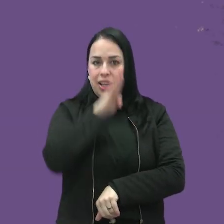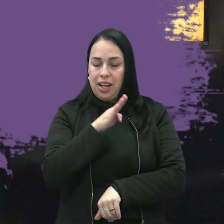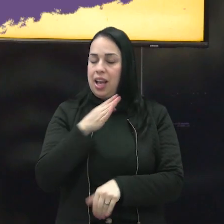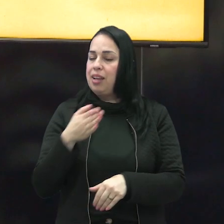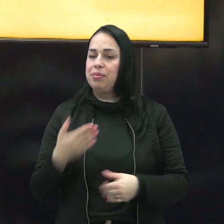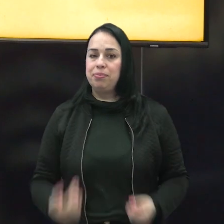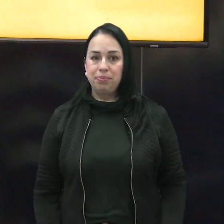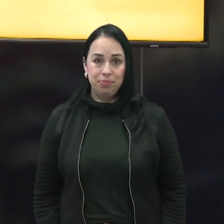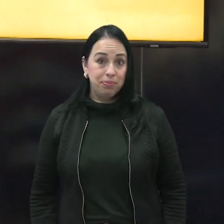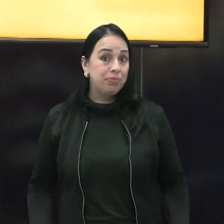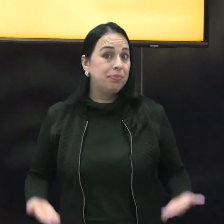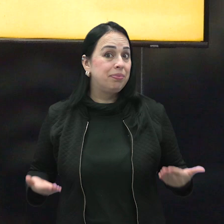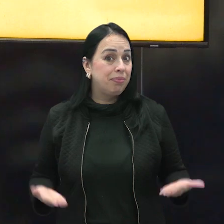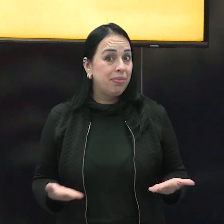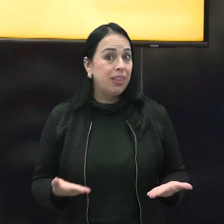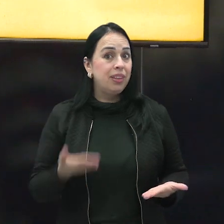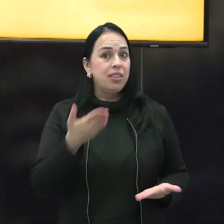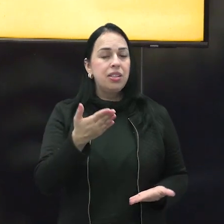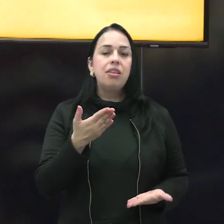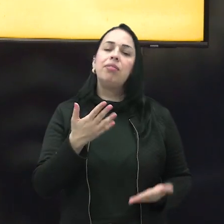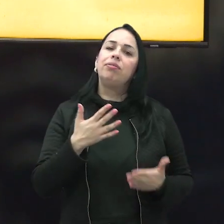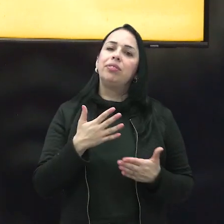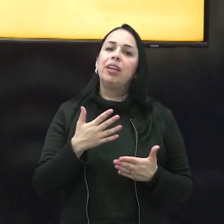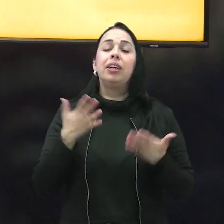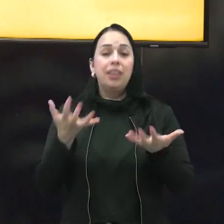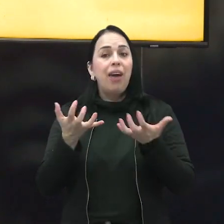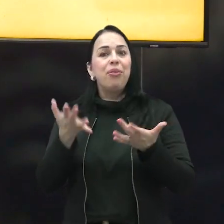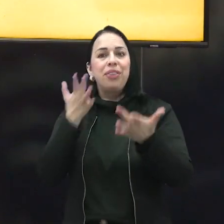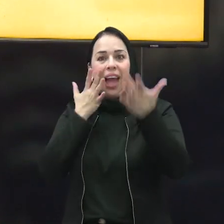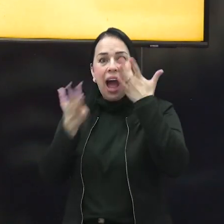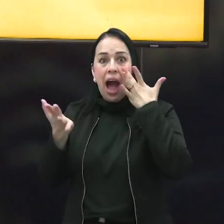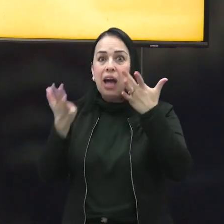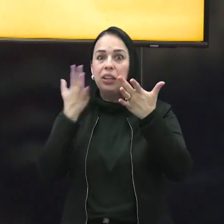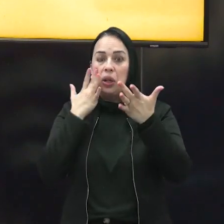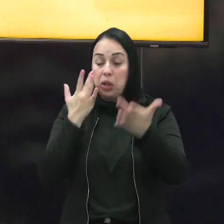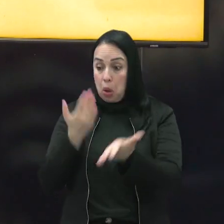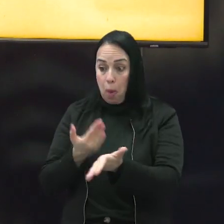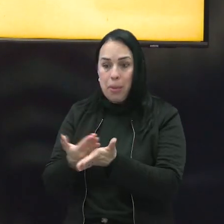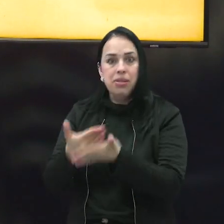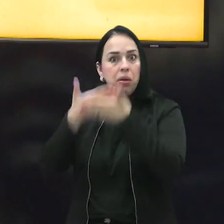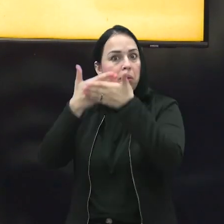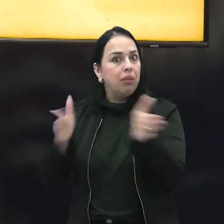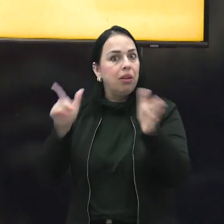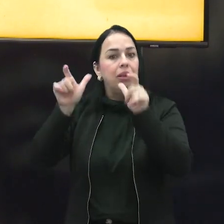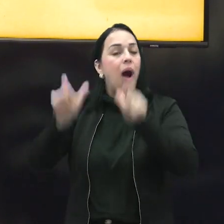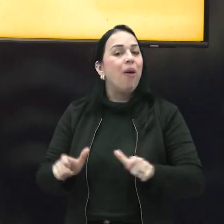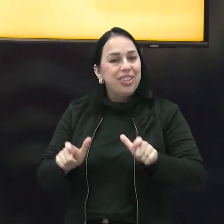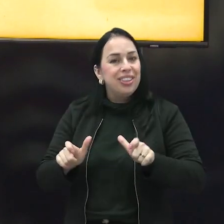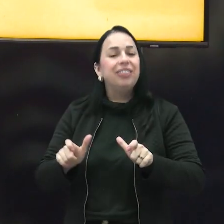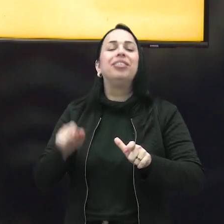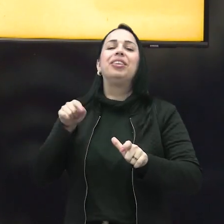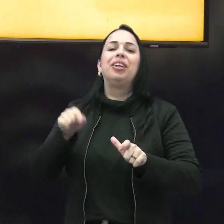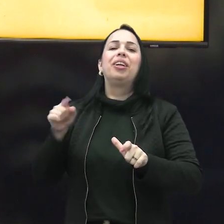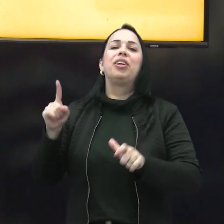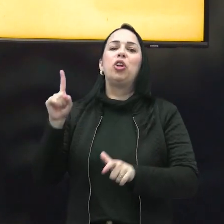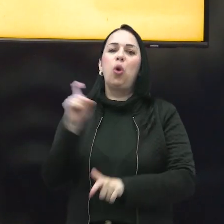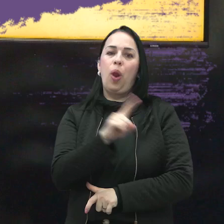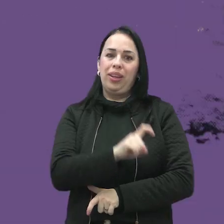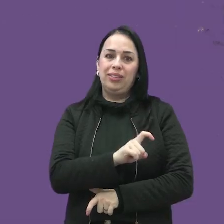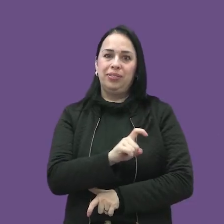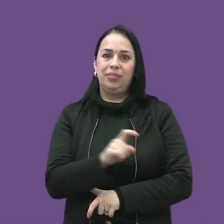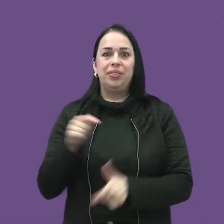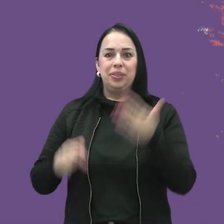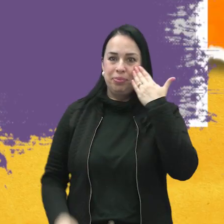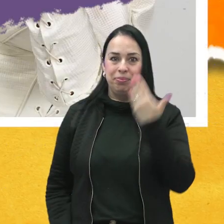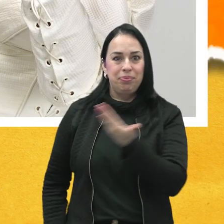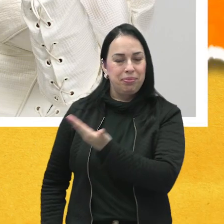é gratuita, só chegar por lá. Agora, se você busca uma programação teatral, tem peça estreando esse final de semana lá no Teatro Colinas.